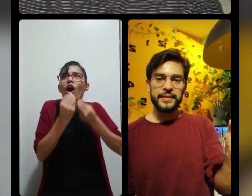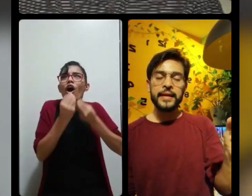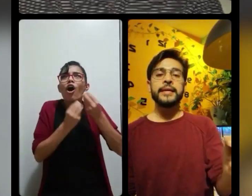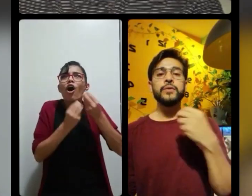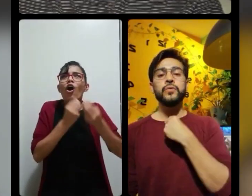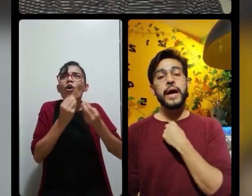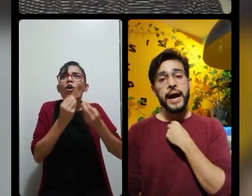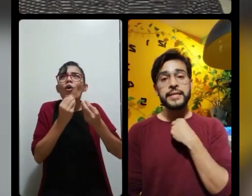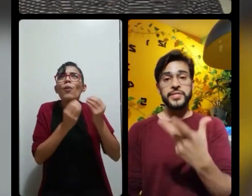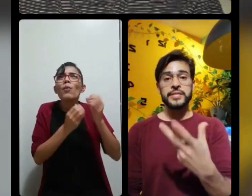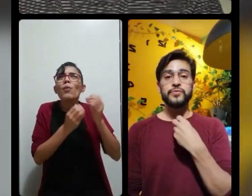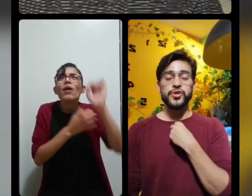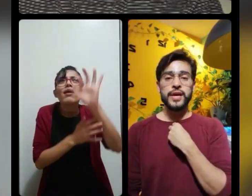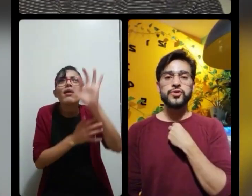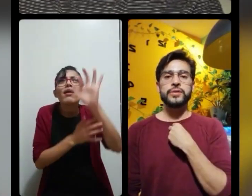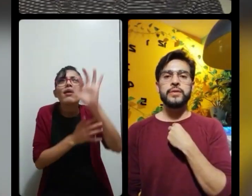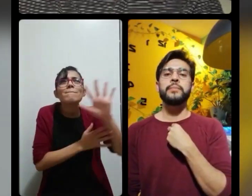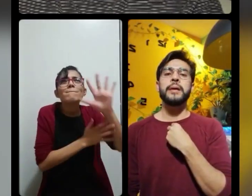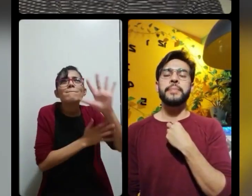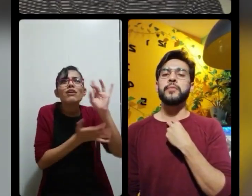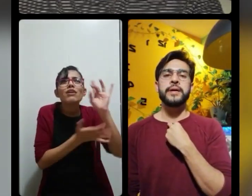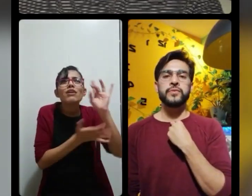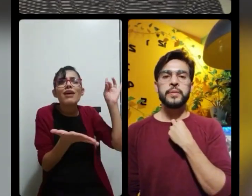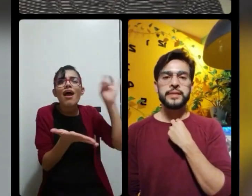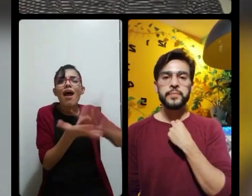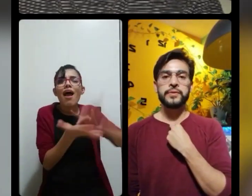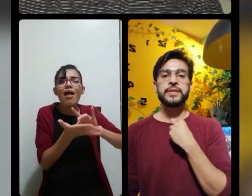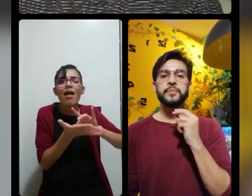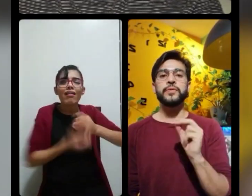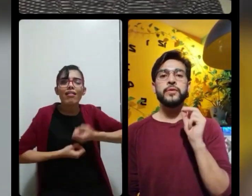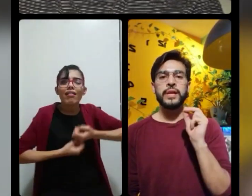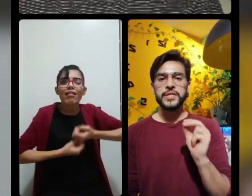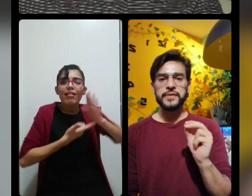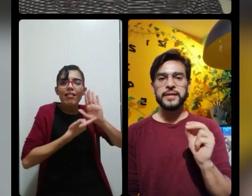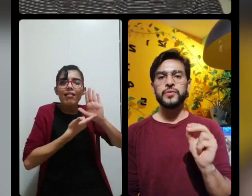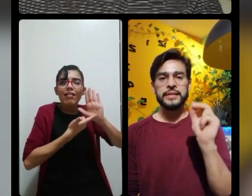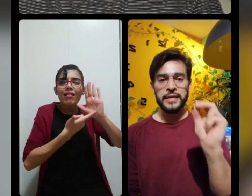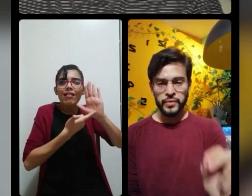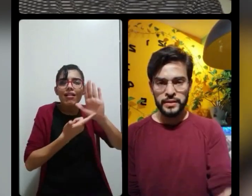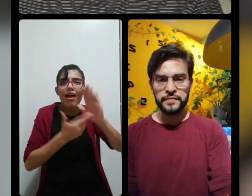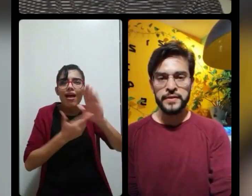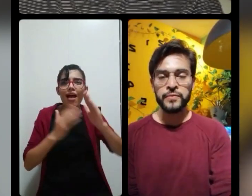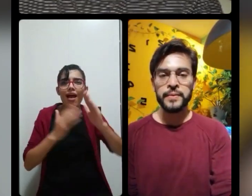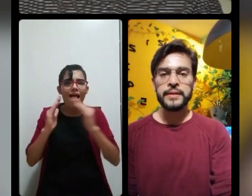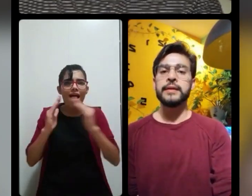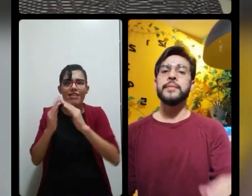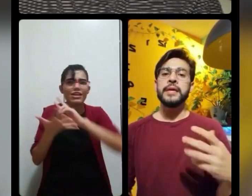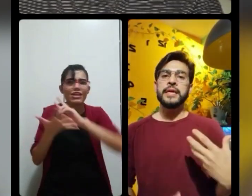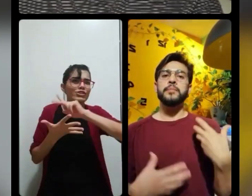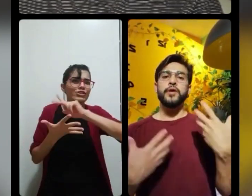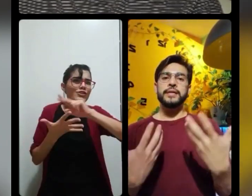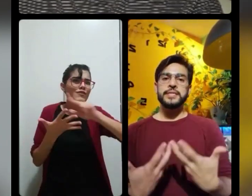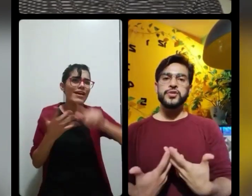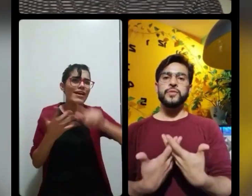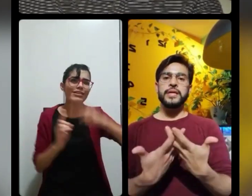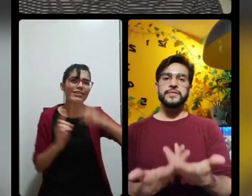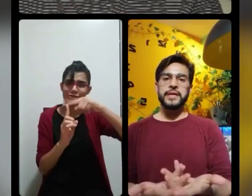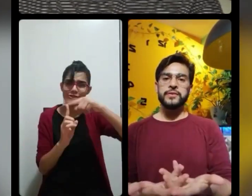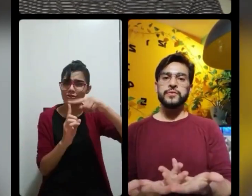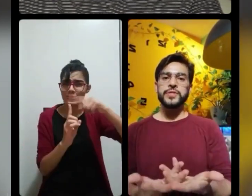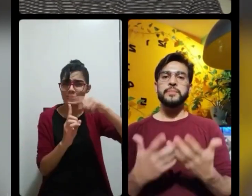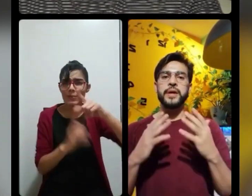referente, né? E aí sim o gesto tem um papel particularmente importante, porque o classificador está no indivíduo, né? Embora